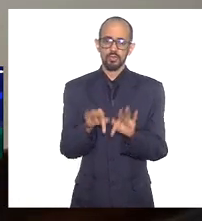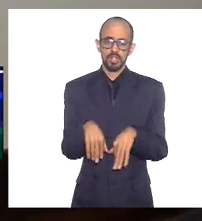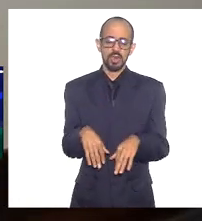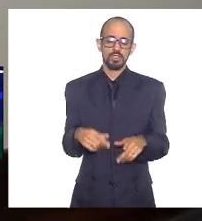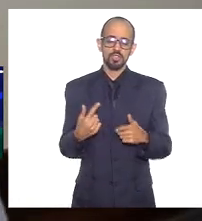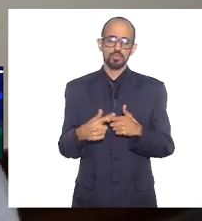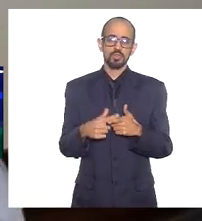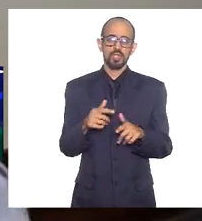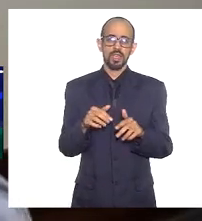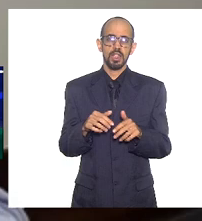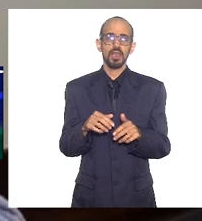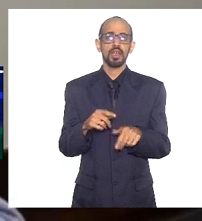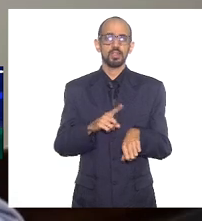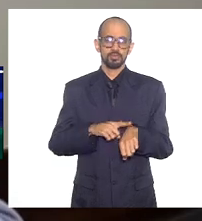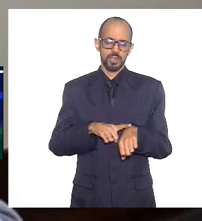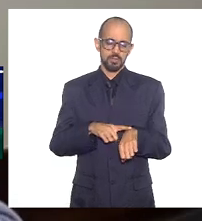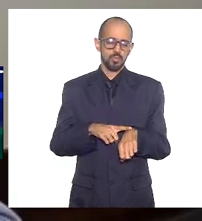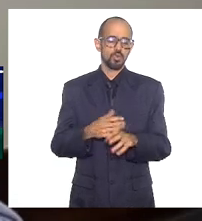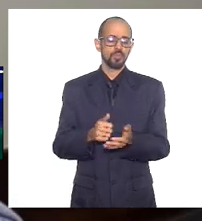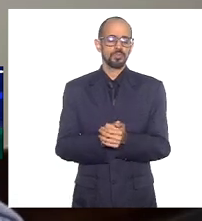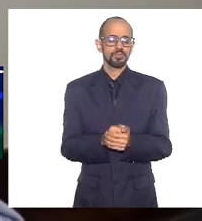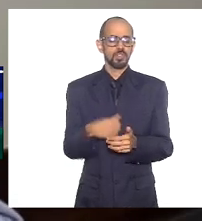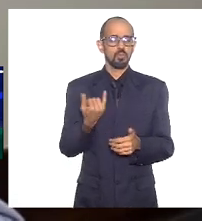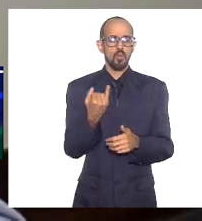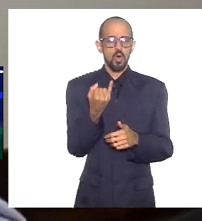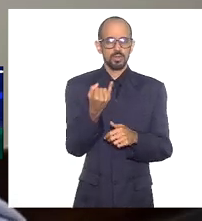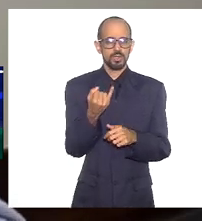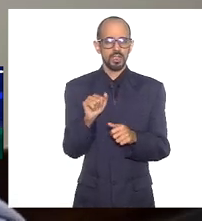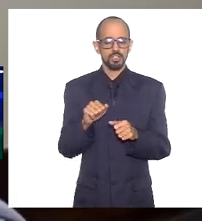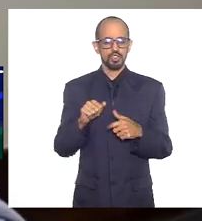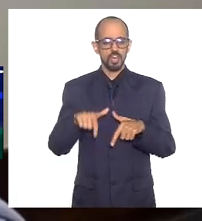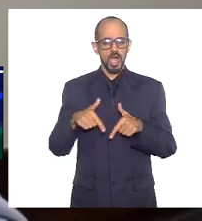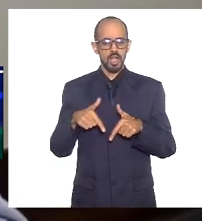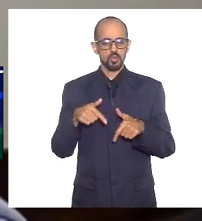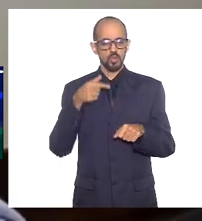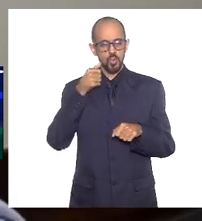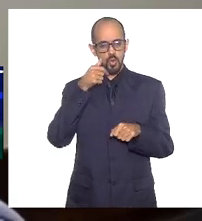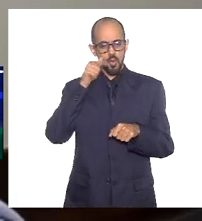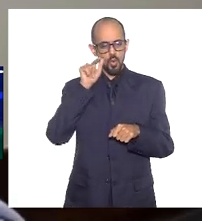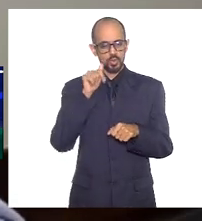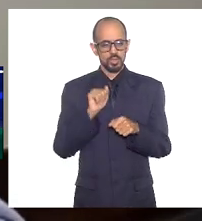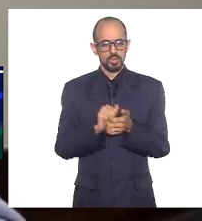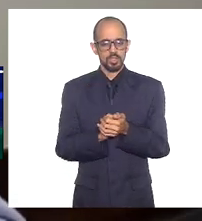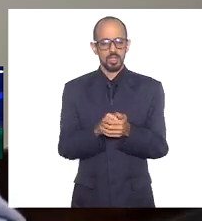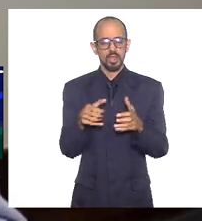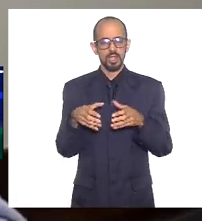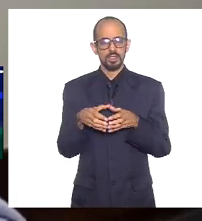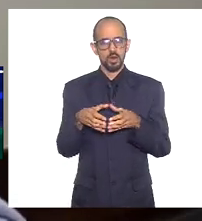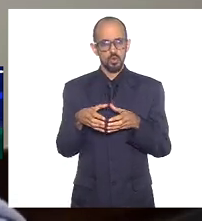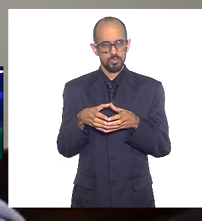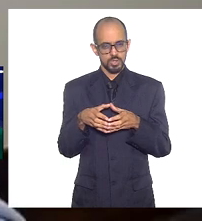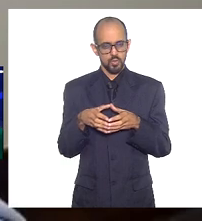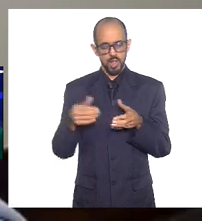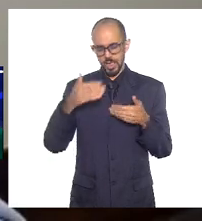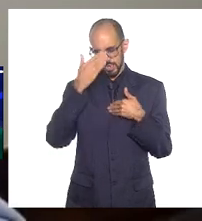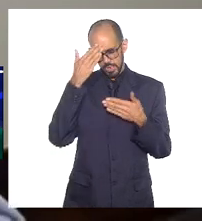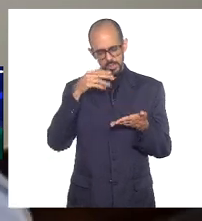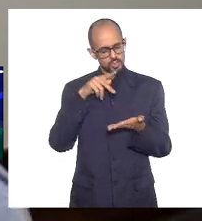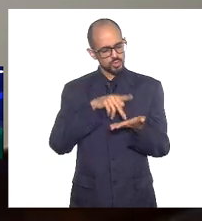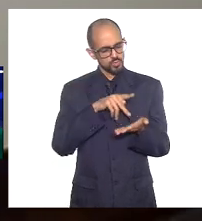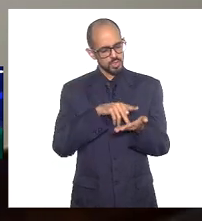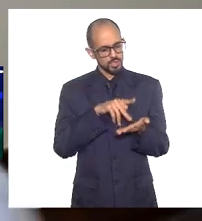quero ressaltar a importância desse ato de ontem da frente parlamentar mista do Rio de Janeiro em defesa do serviço público agradeço demais